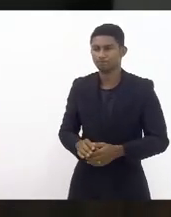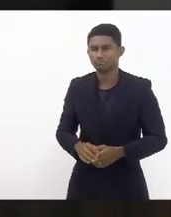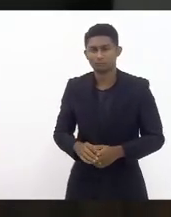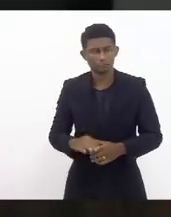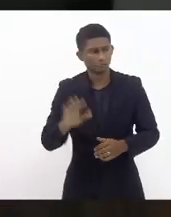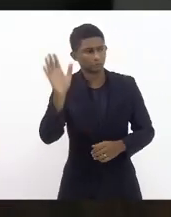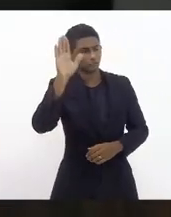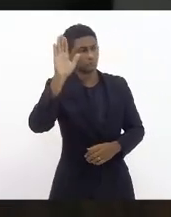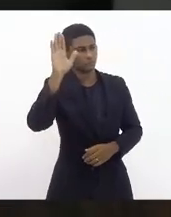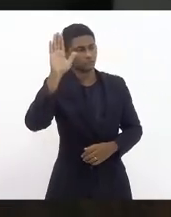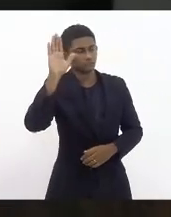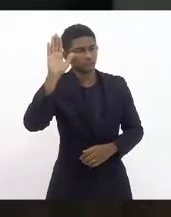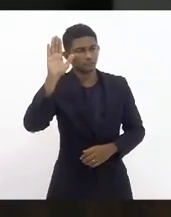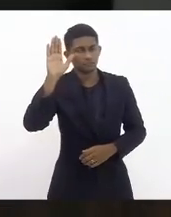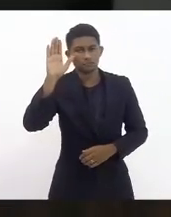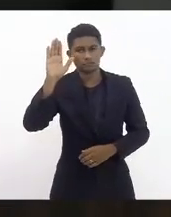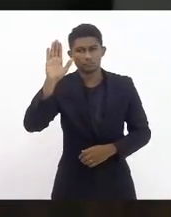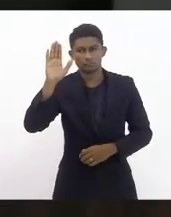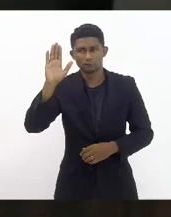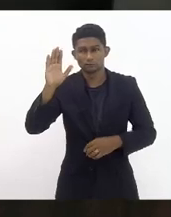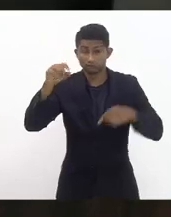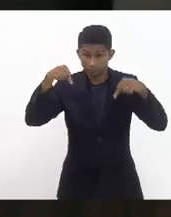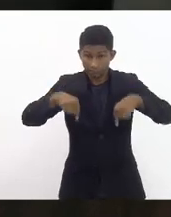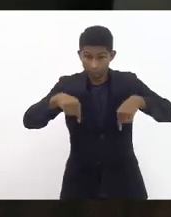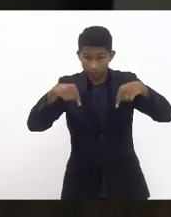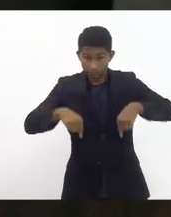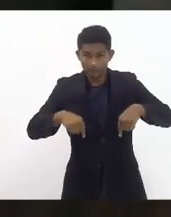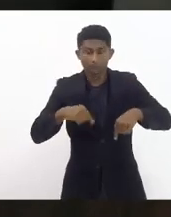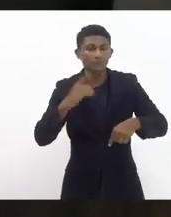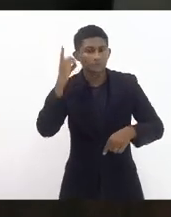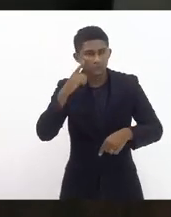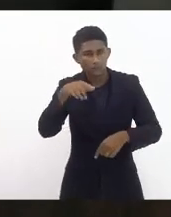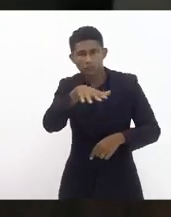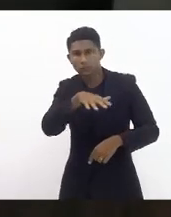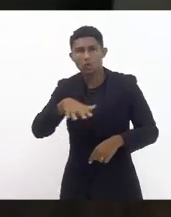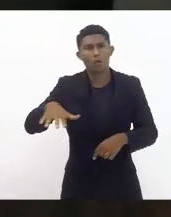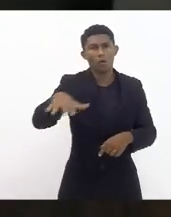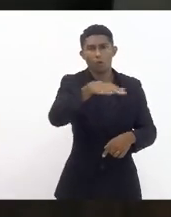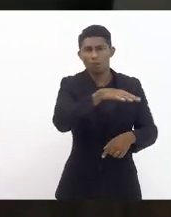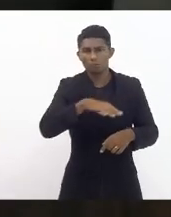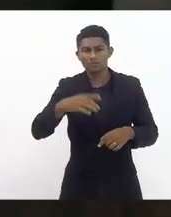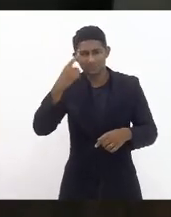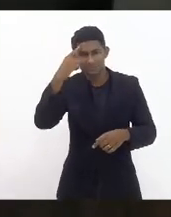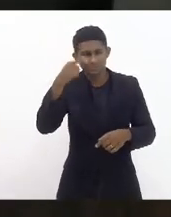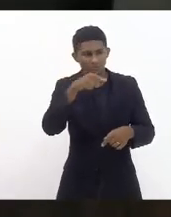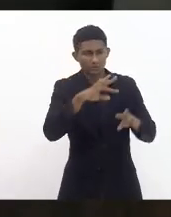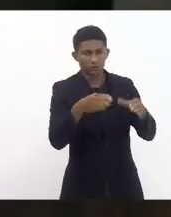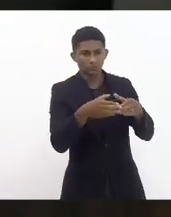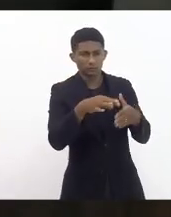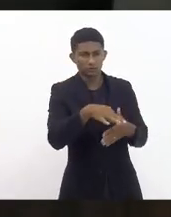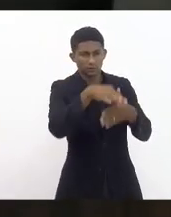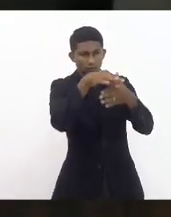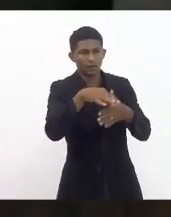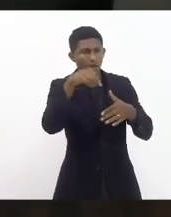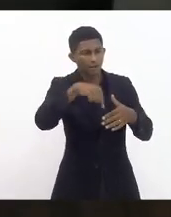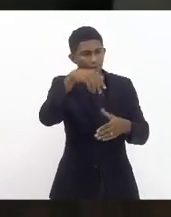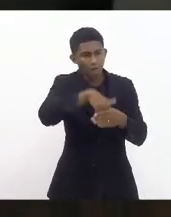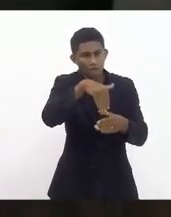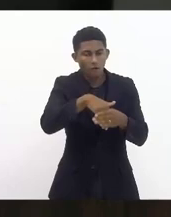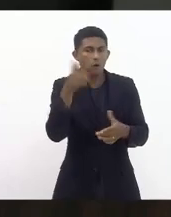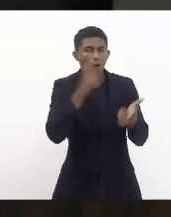lá, mas é conjunto dos parlamentares da Alerj. Foi discutido no Colégio de Líderes e votado unanimemente aqui no